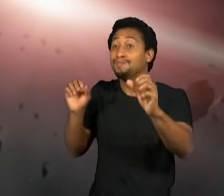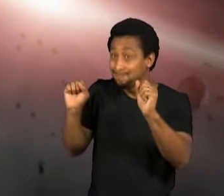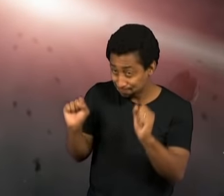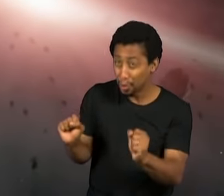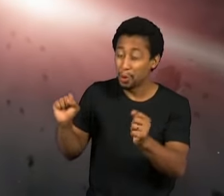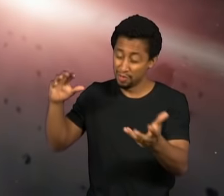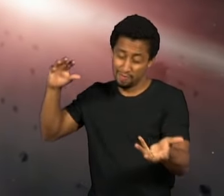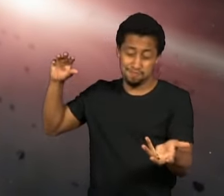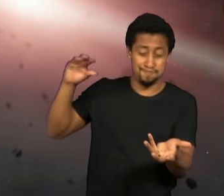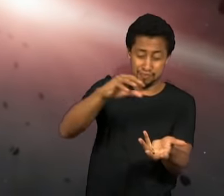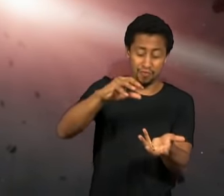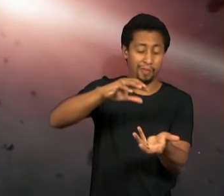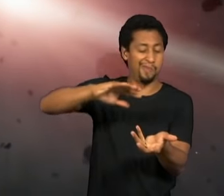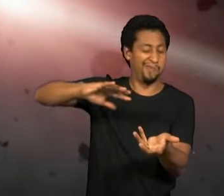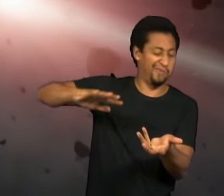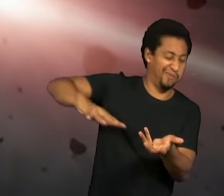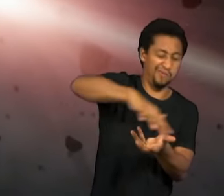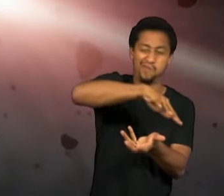extinção.